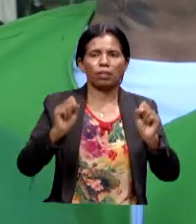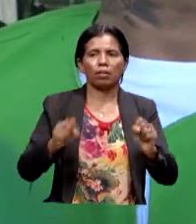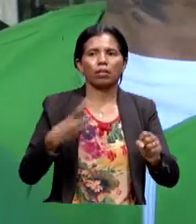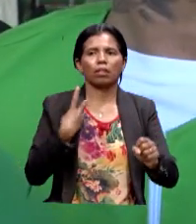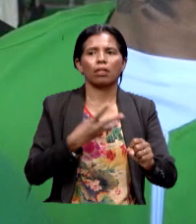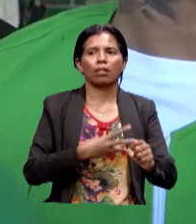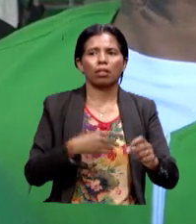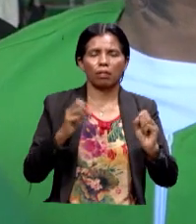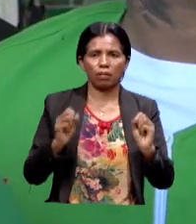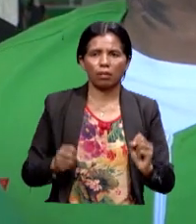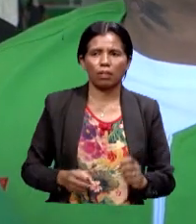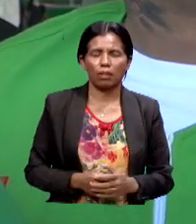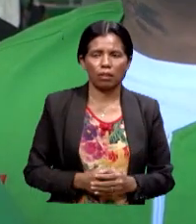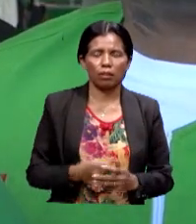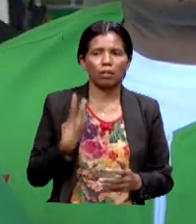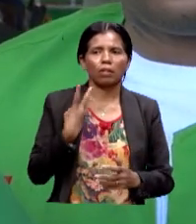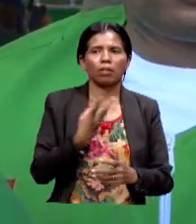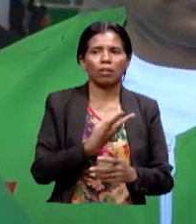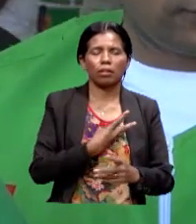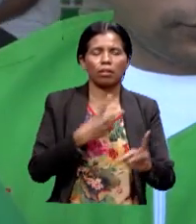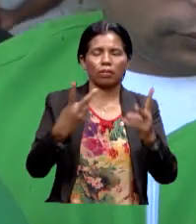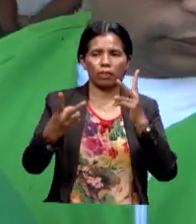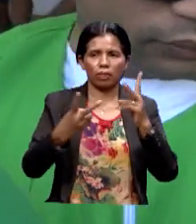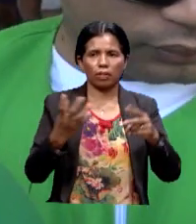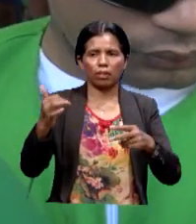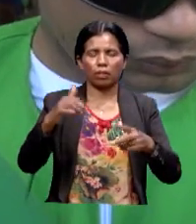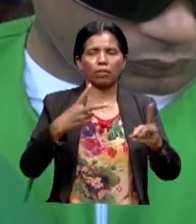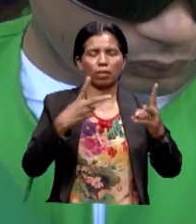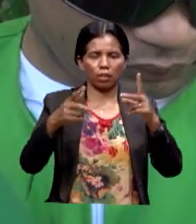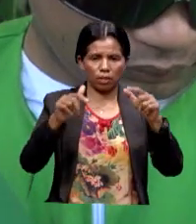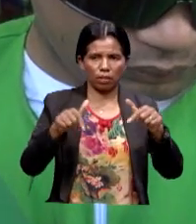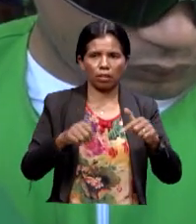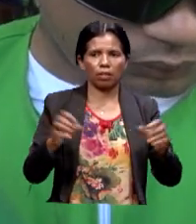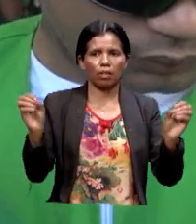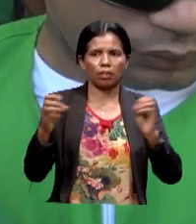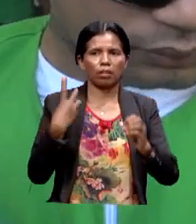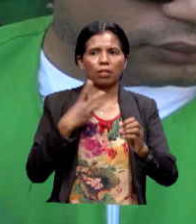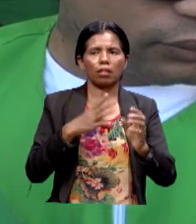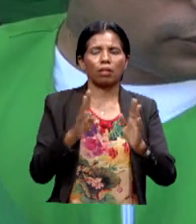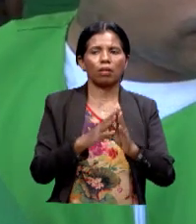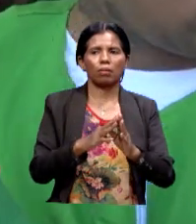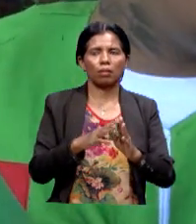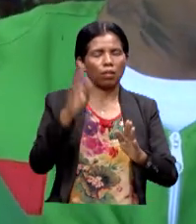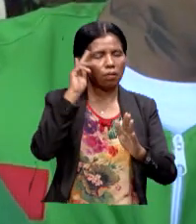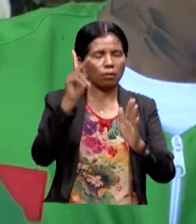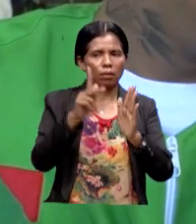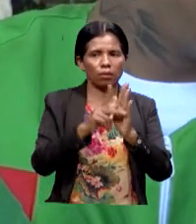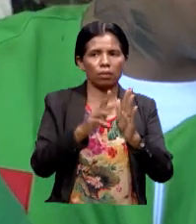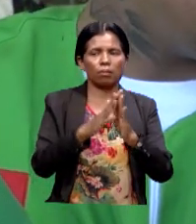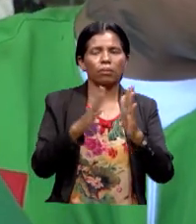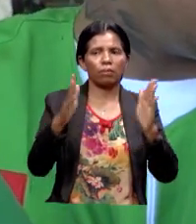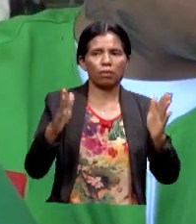bele atrai. E tenha visitor, xira, mas visita né? Laos e tenha boa tira para foto fala e